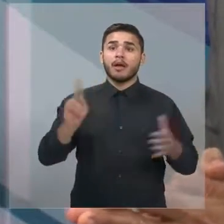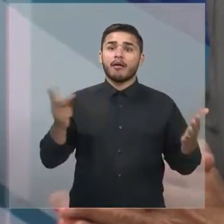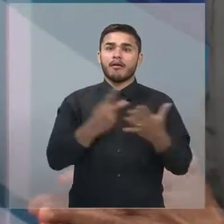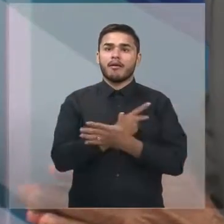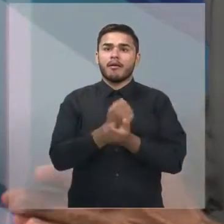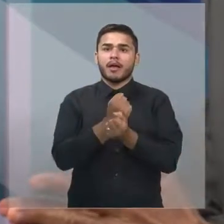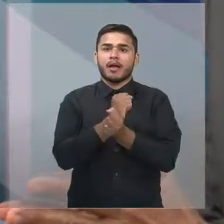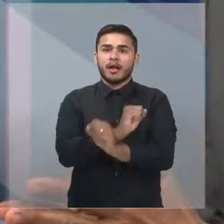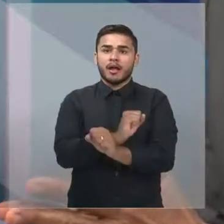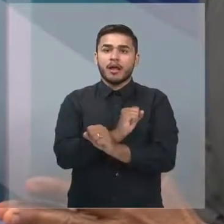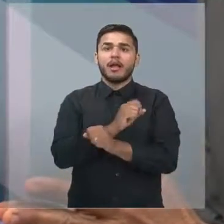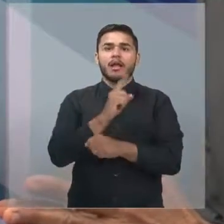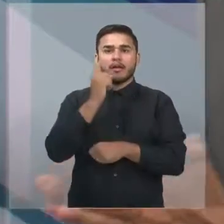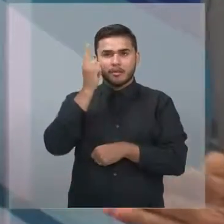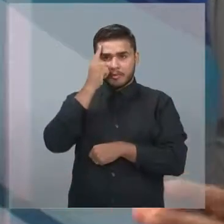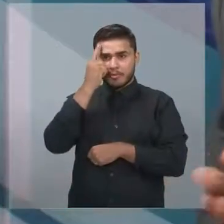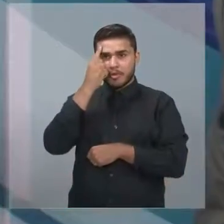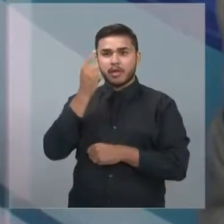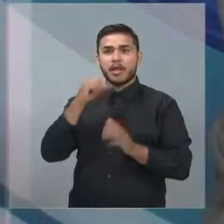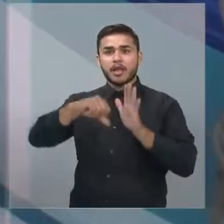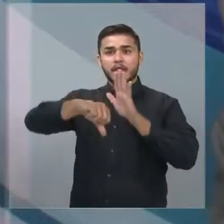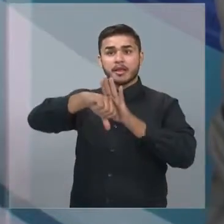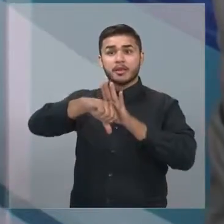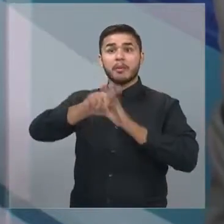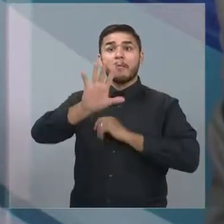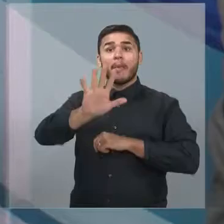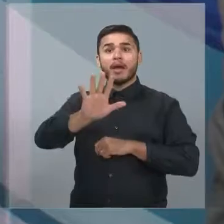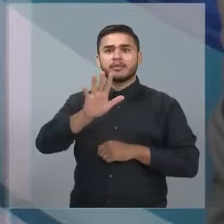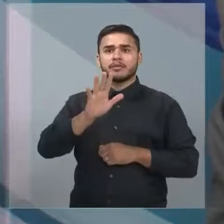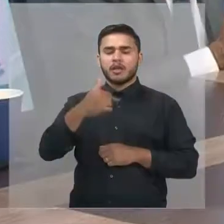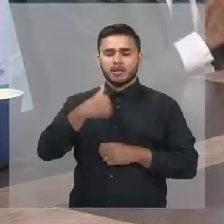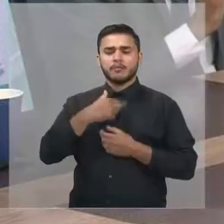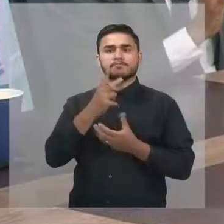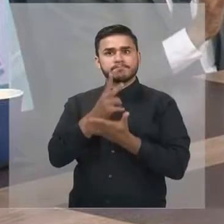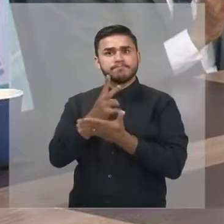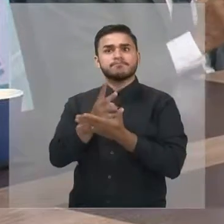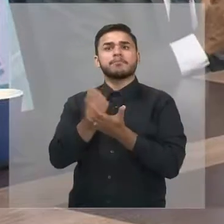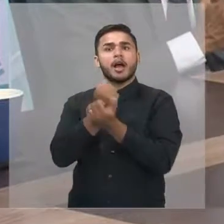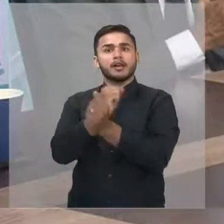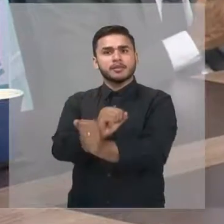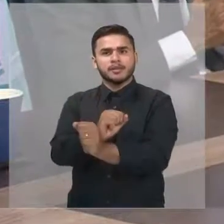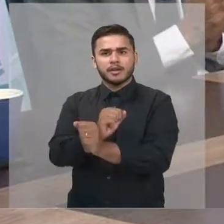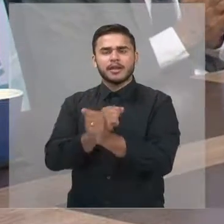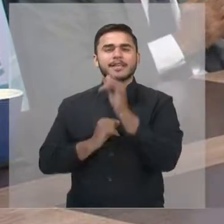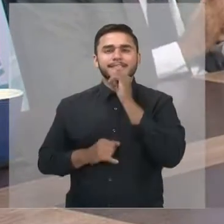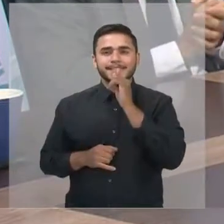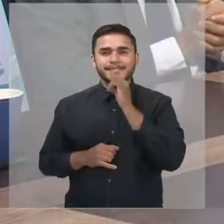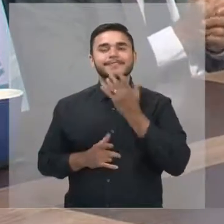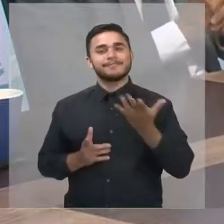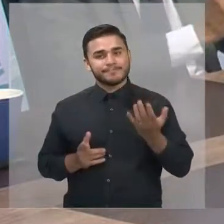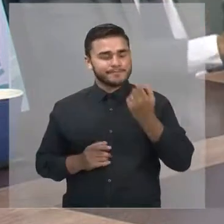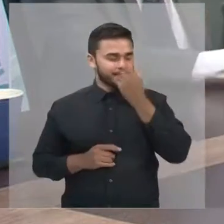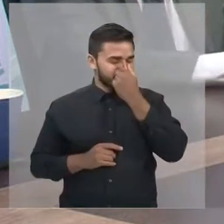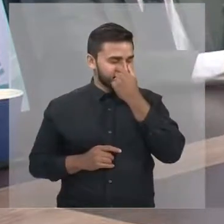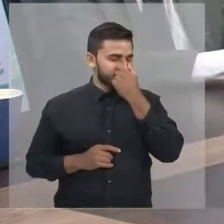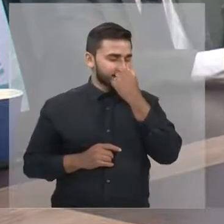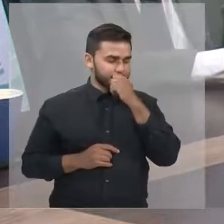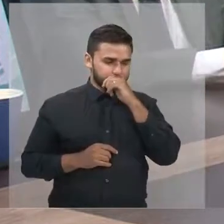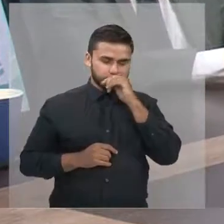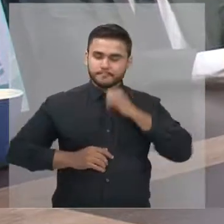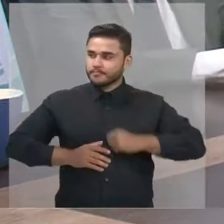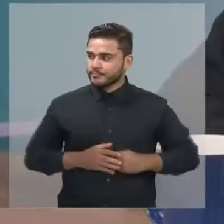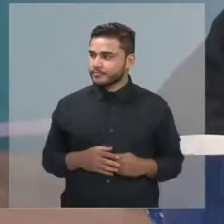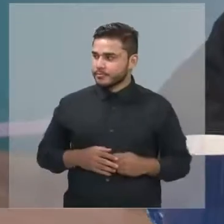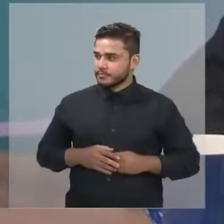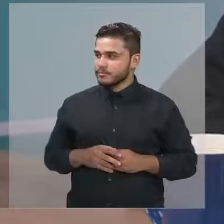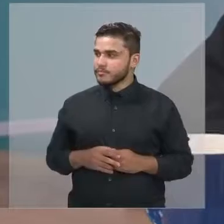a escravidão num crime. Mas o homem não deixa de escravizar. Djalma, como eu estou dizendo esse tempo, para você também, o homem não melhora, eu acho